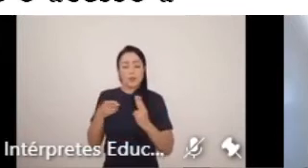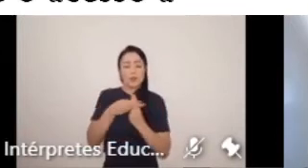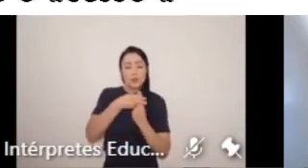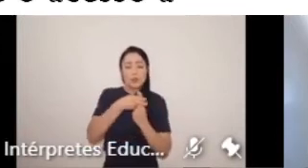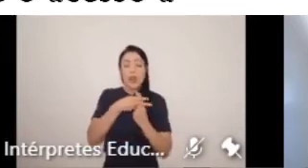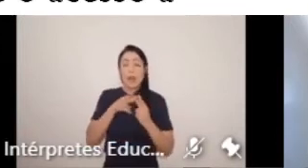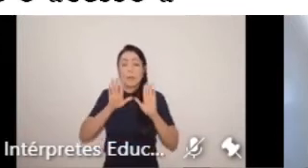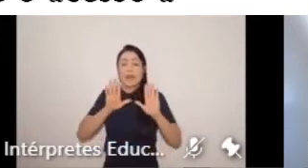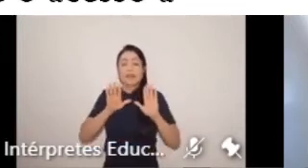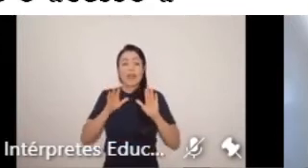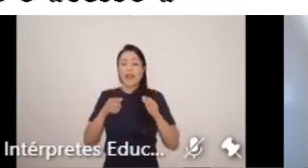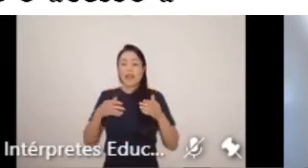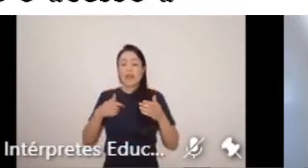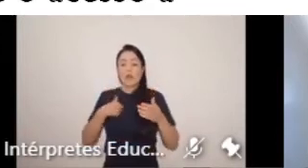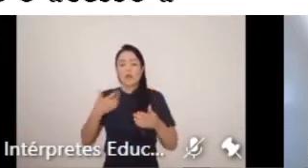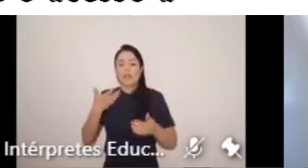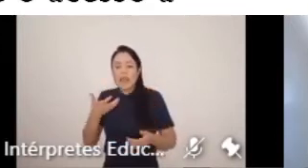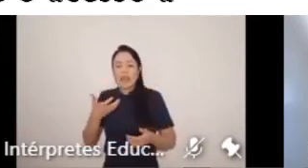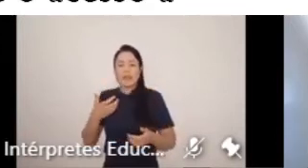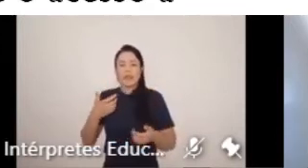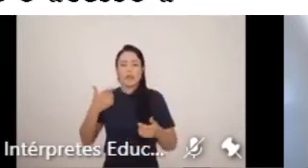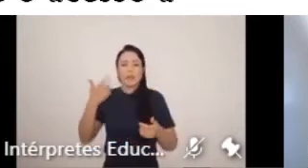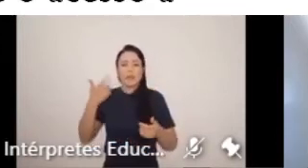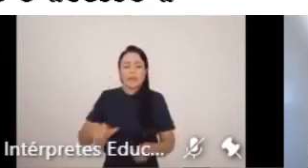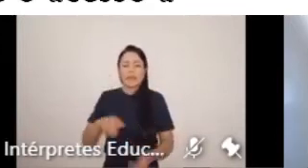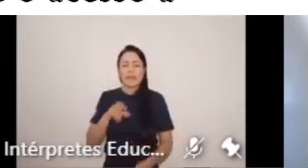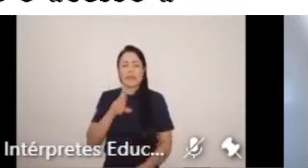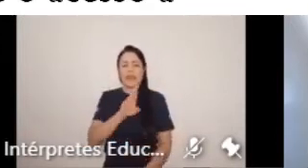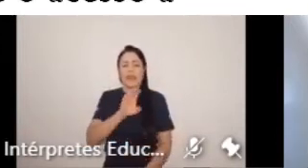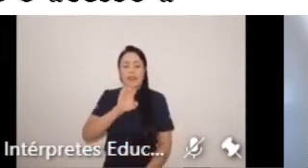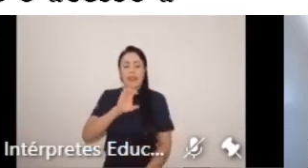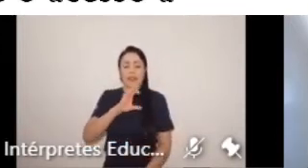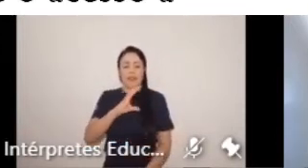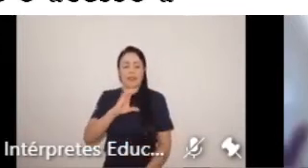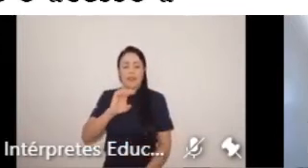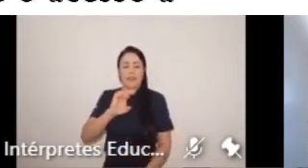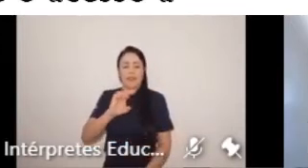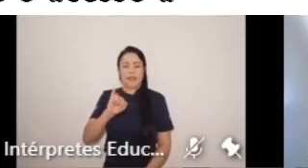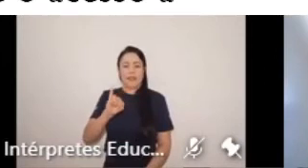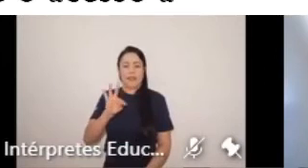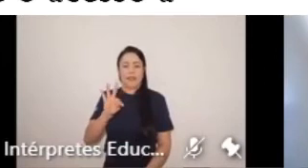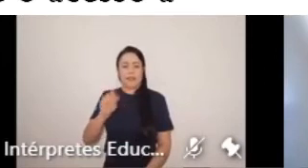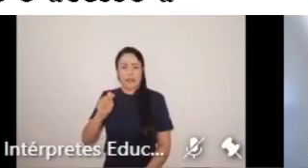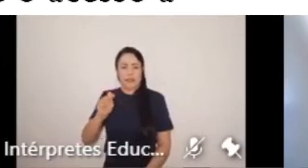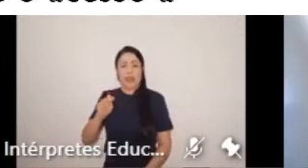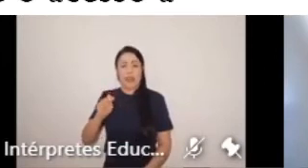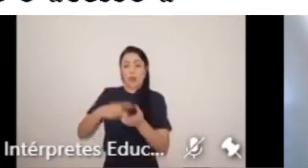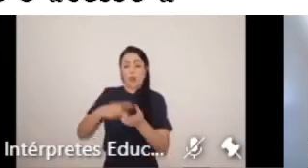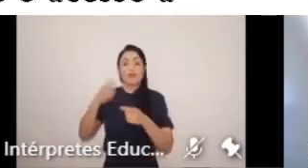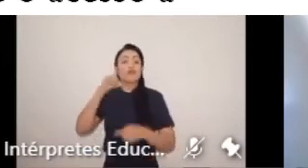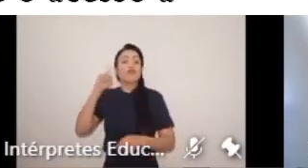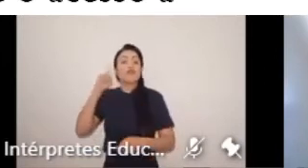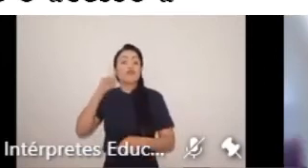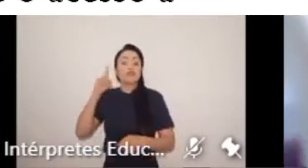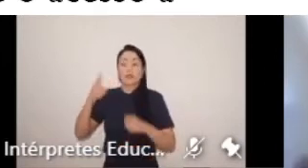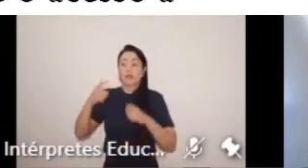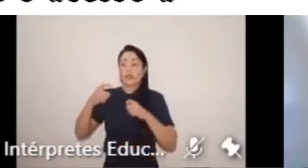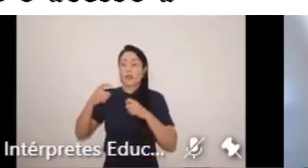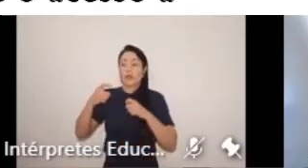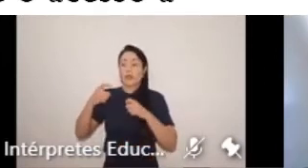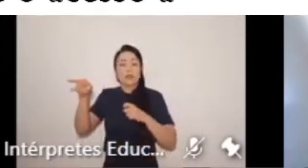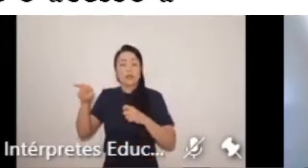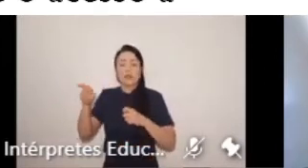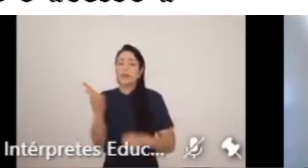não coloca dizendo eu quero mais uma receita recente, está aqui a consulta marcada. Eu quero um novo exame, está aqui o exame